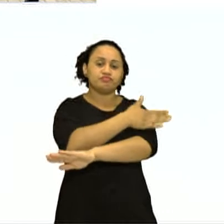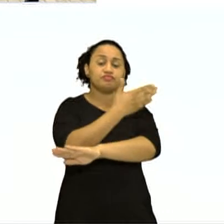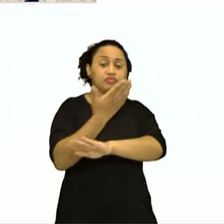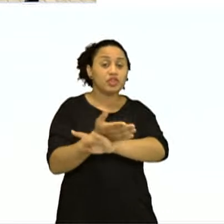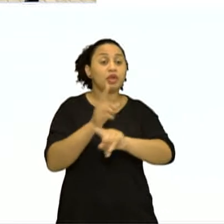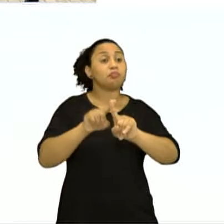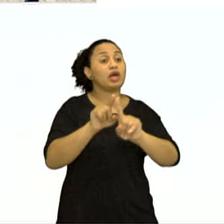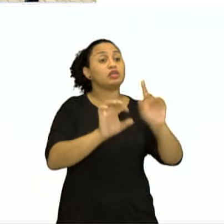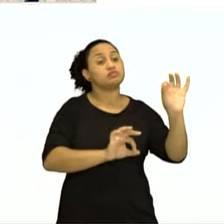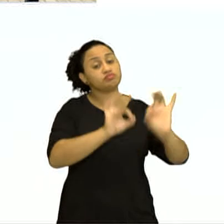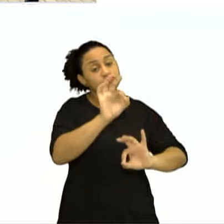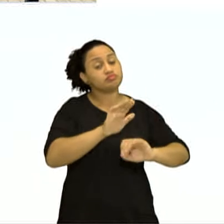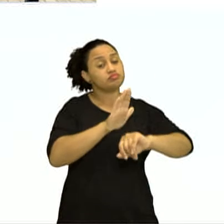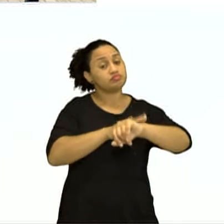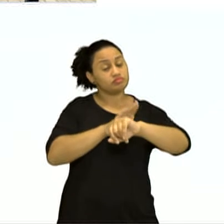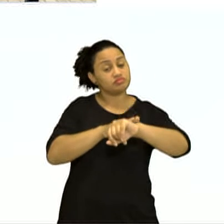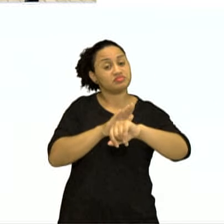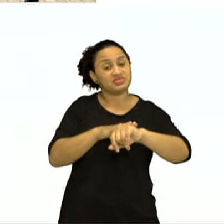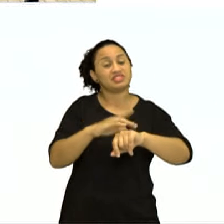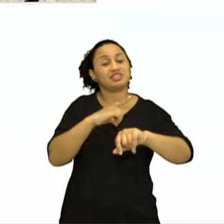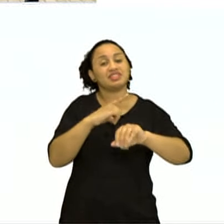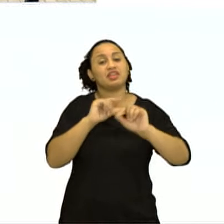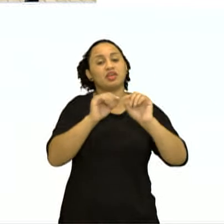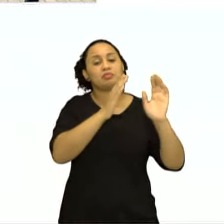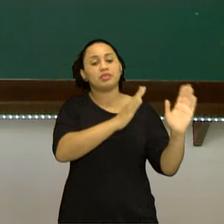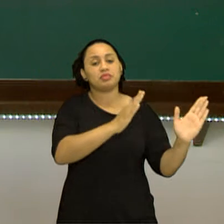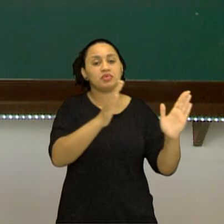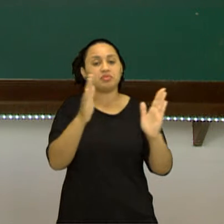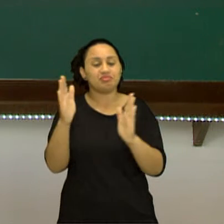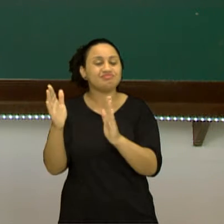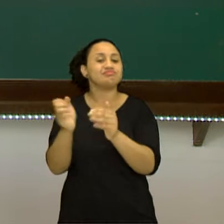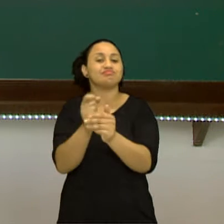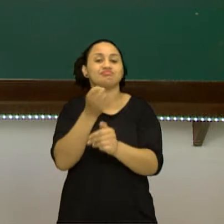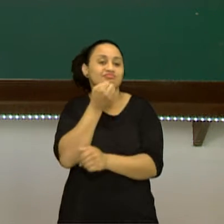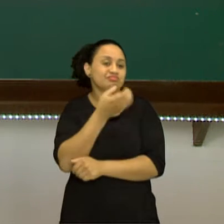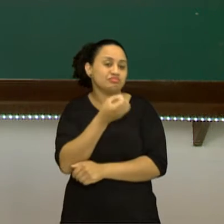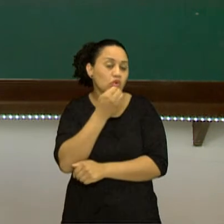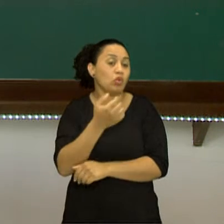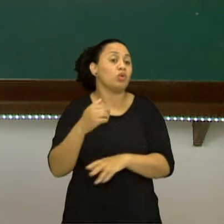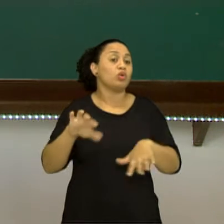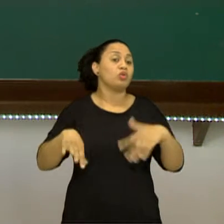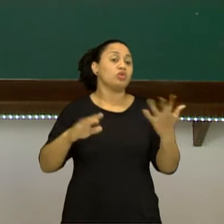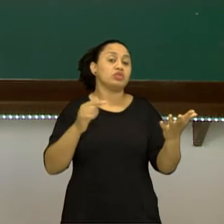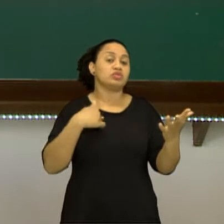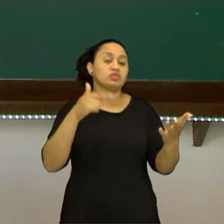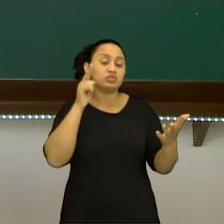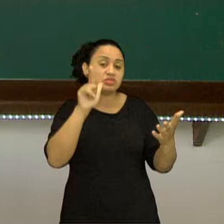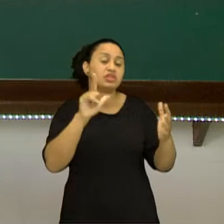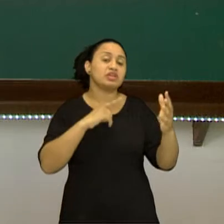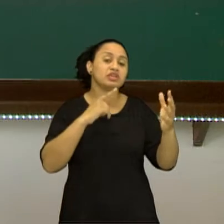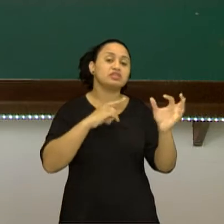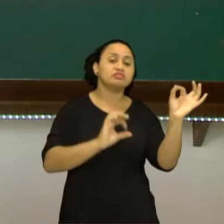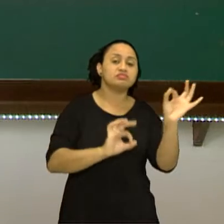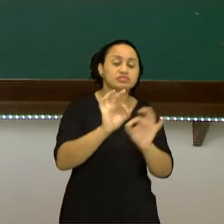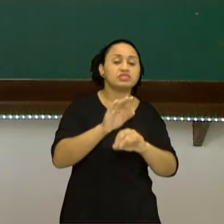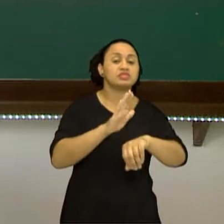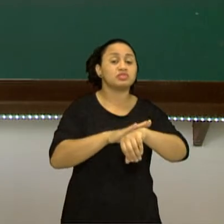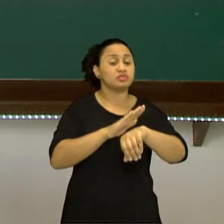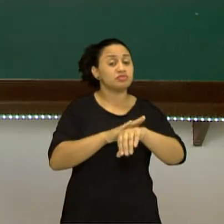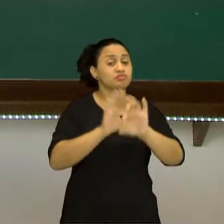gerir o tempo, ele agrega uma série de benefícios, né? Quando a gente consegue ter uma gestão do tempo